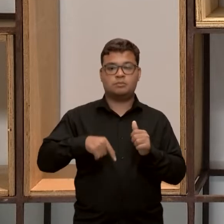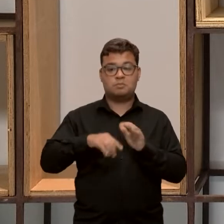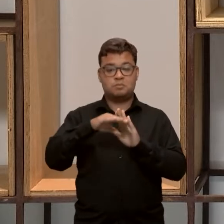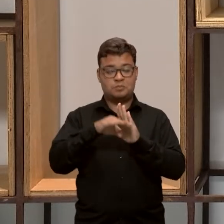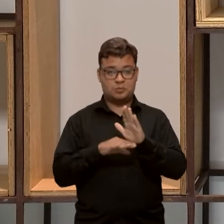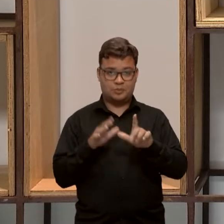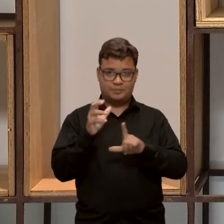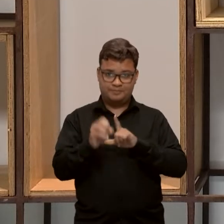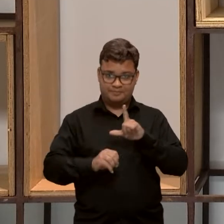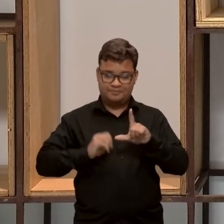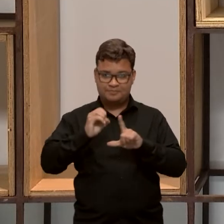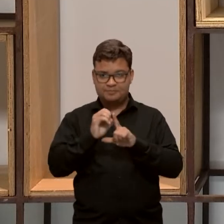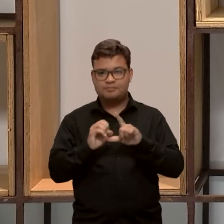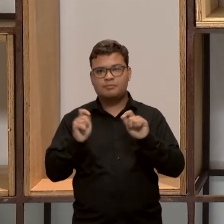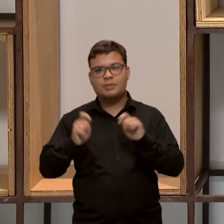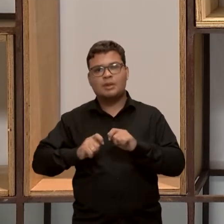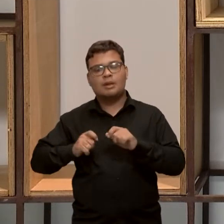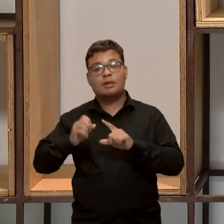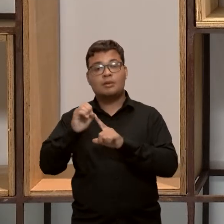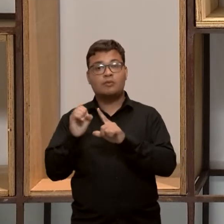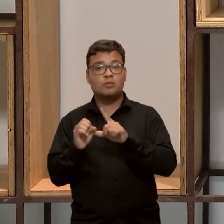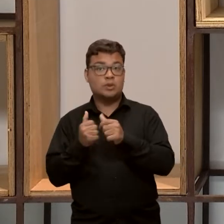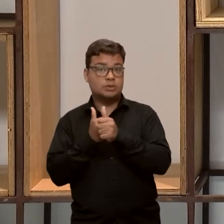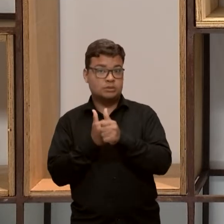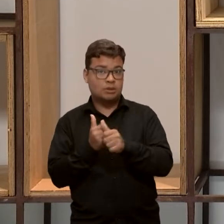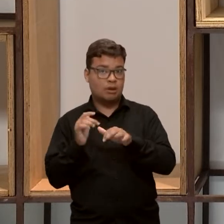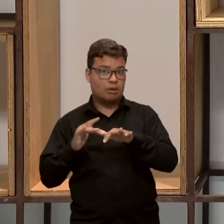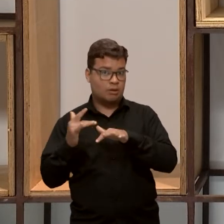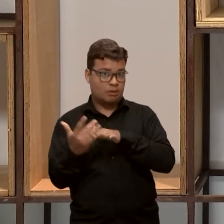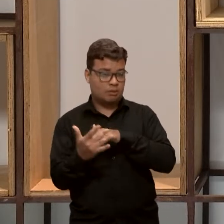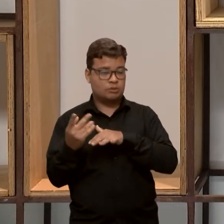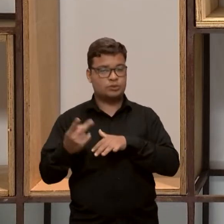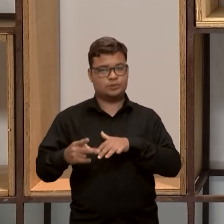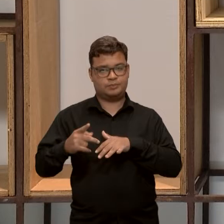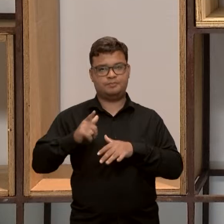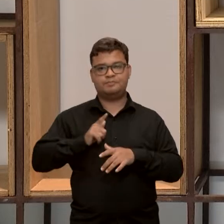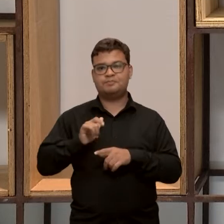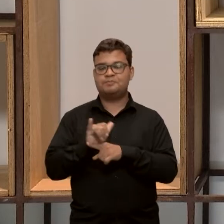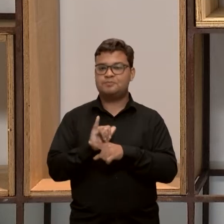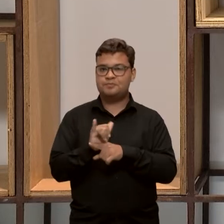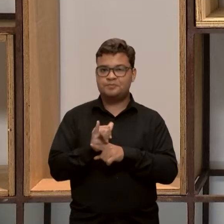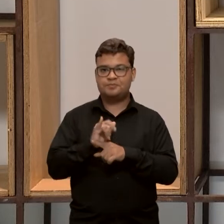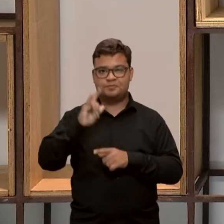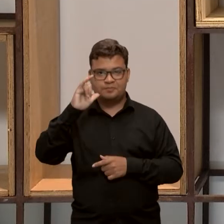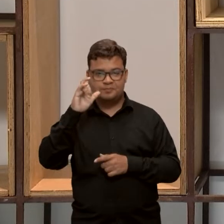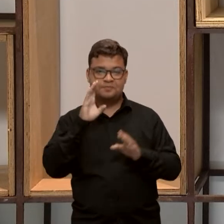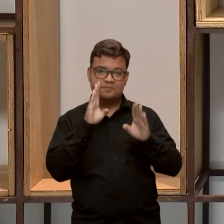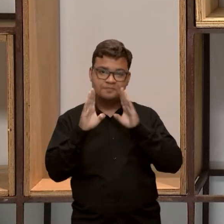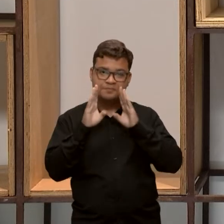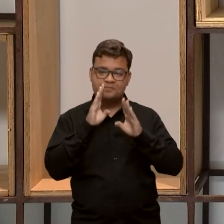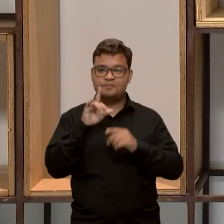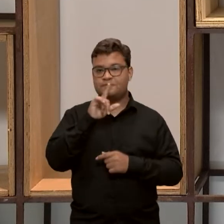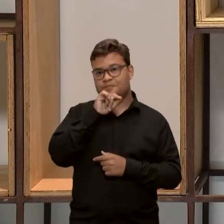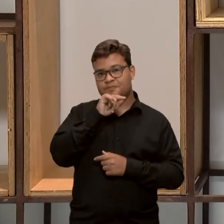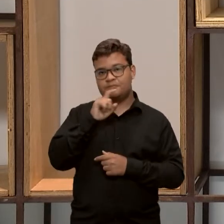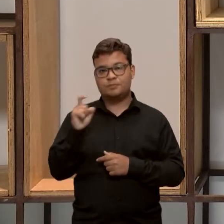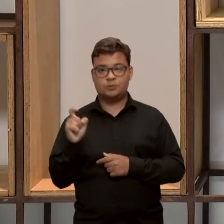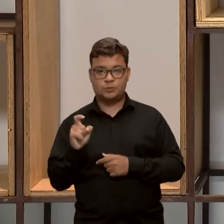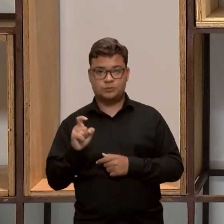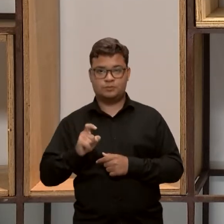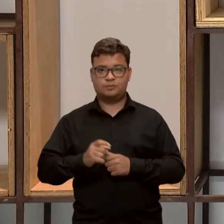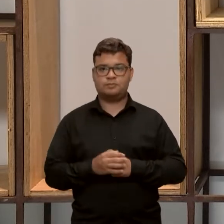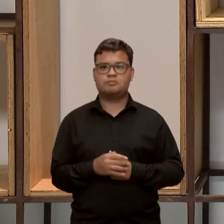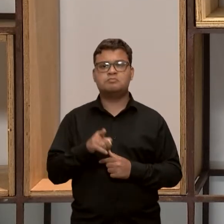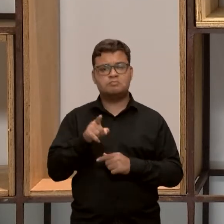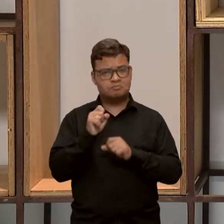Mundo UFG pelas redes sociais da TV UFG. Nós temos YouTube, Instagram, Facebook, Twitter, TikTok.